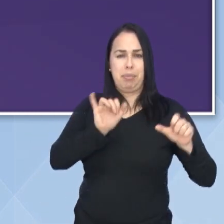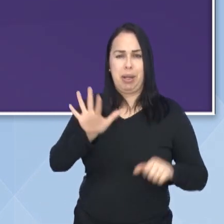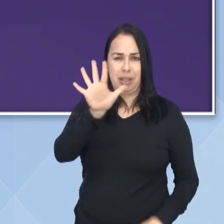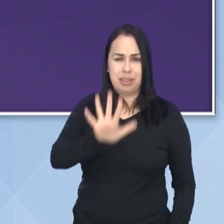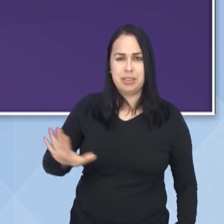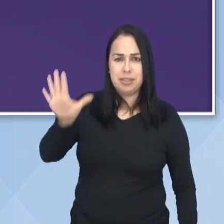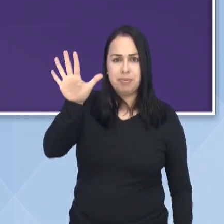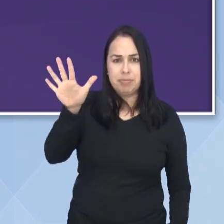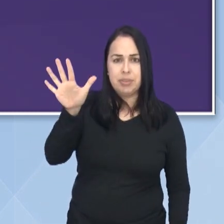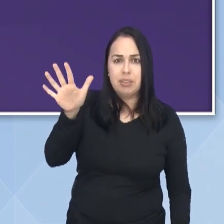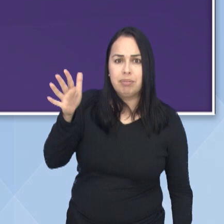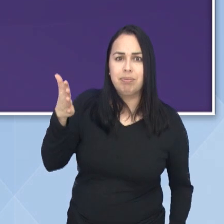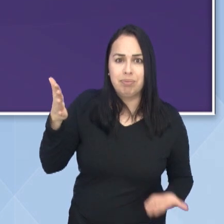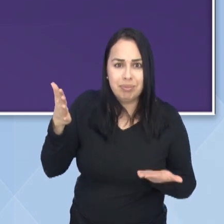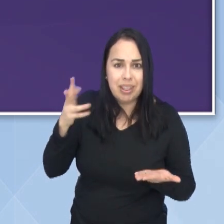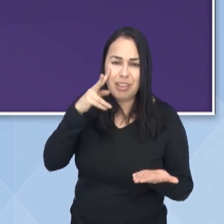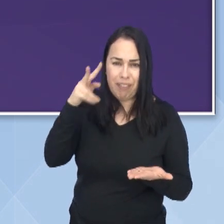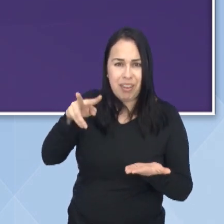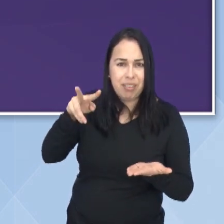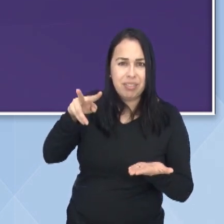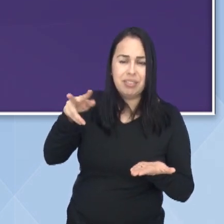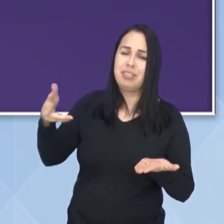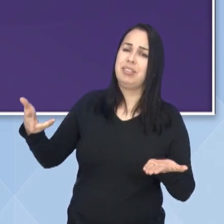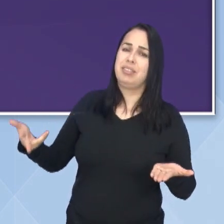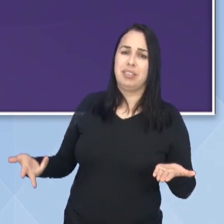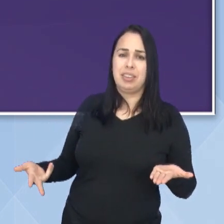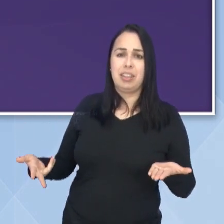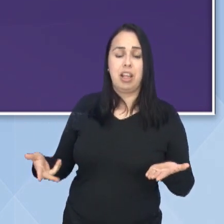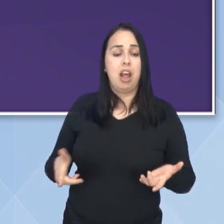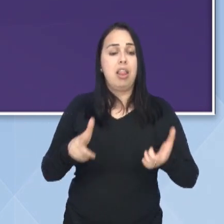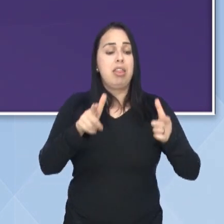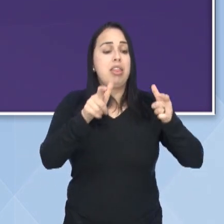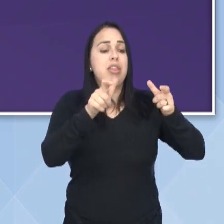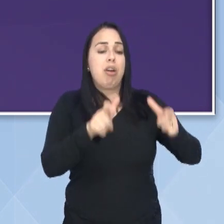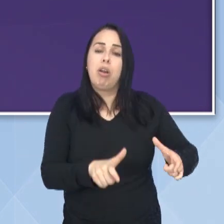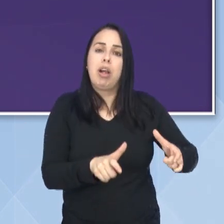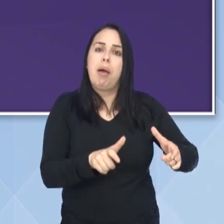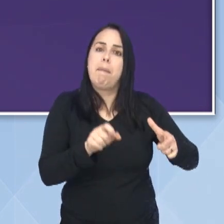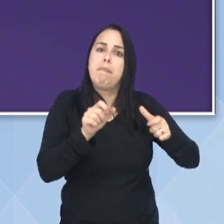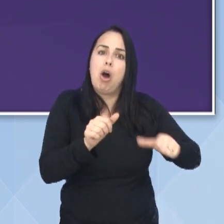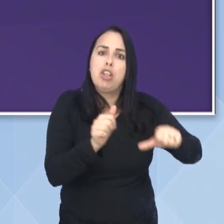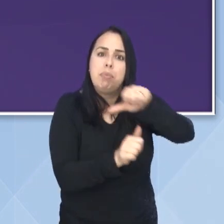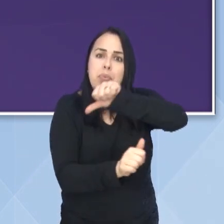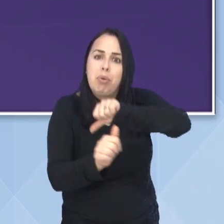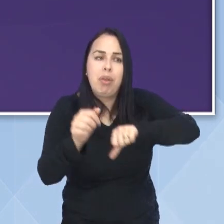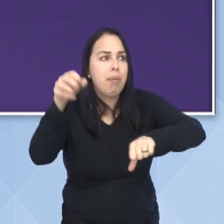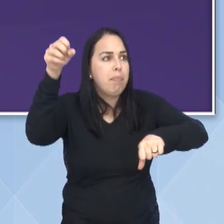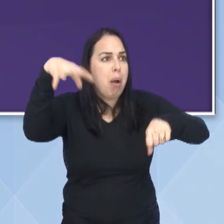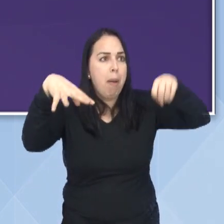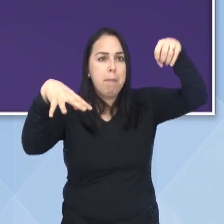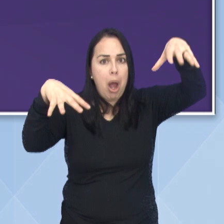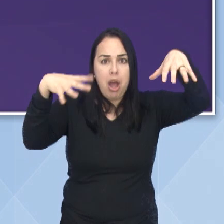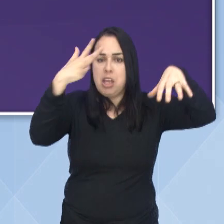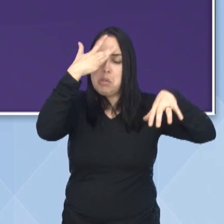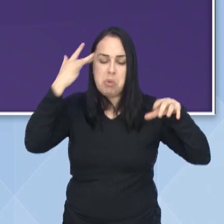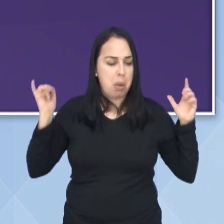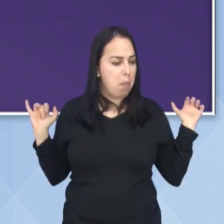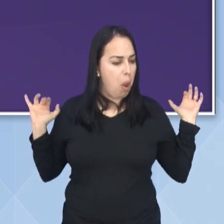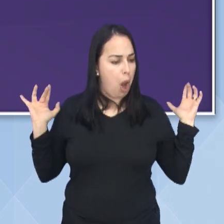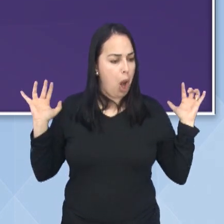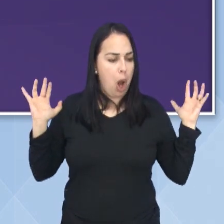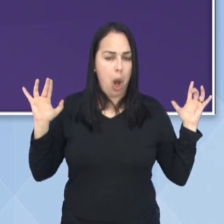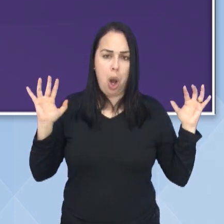Volta um pouquinho, está aí. Ou seja, naquele espaço que poderia ser um espaço onde a população poderia estar usando também à